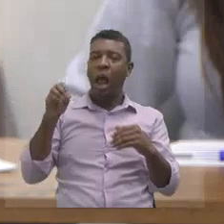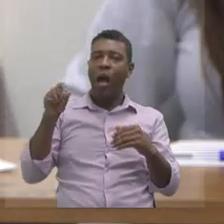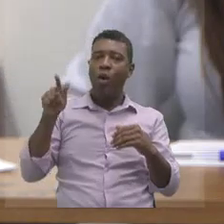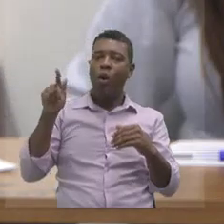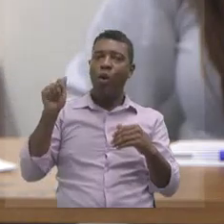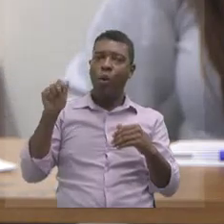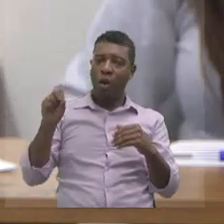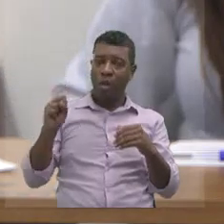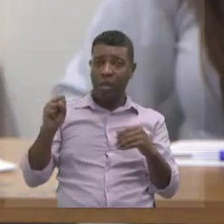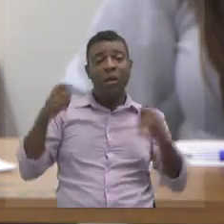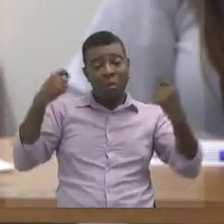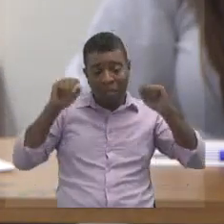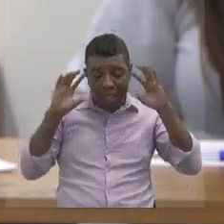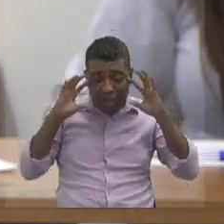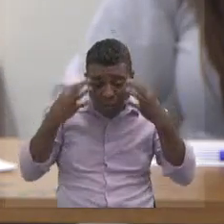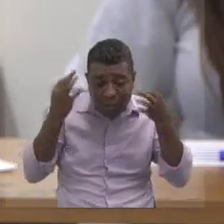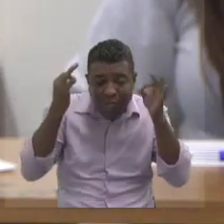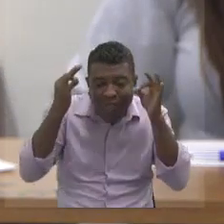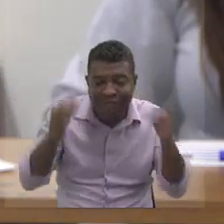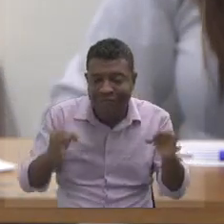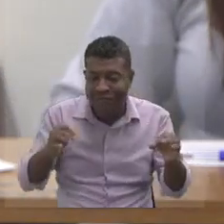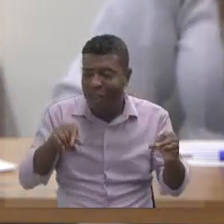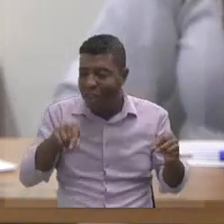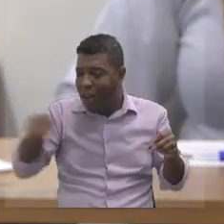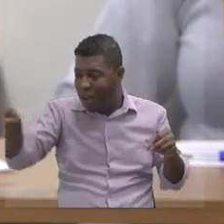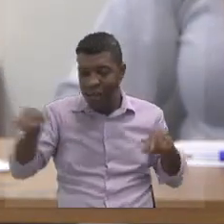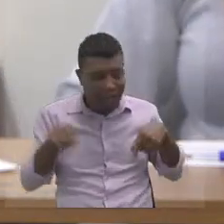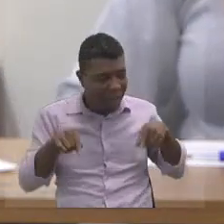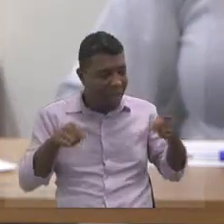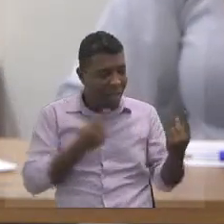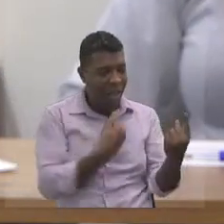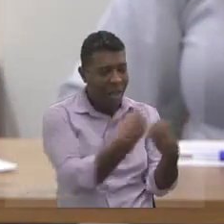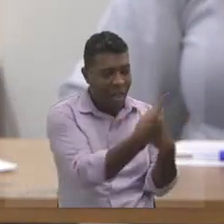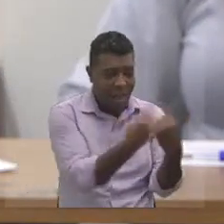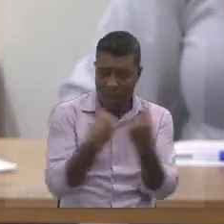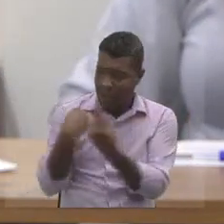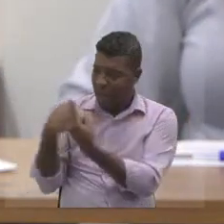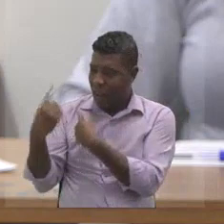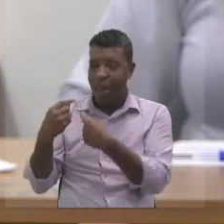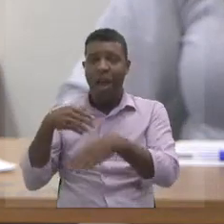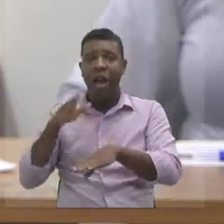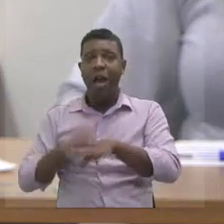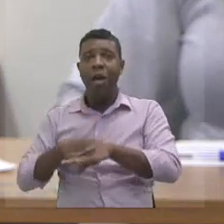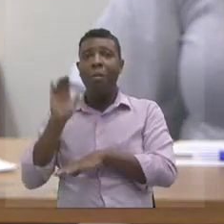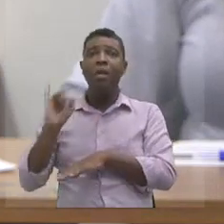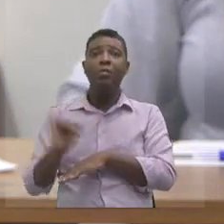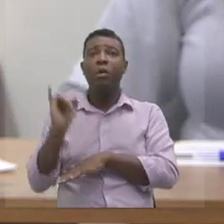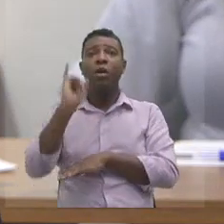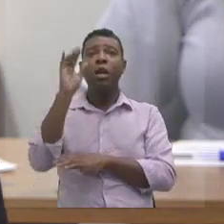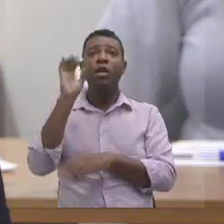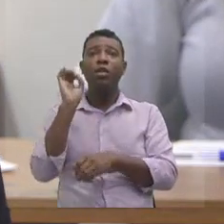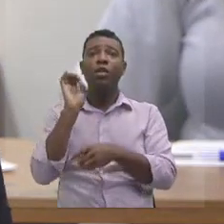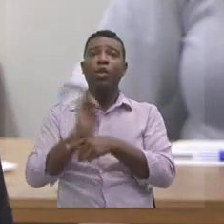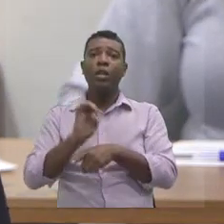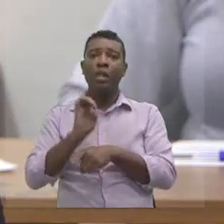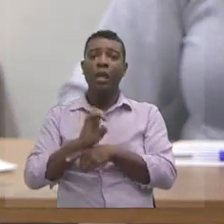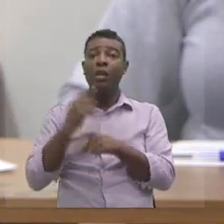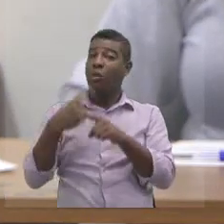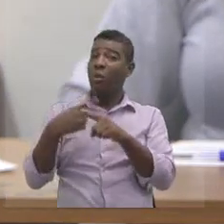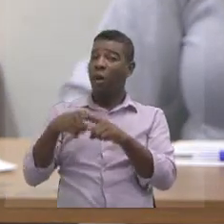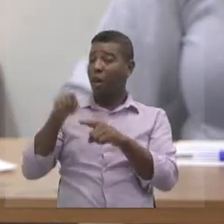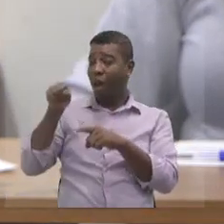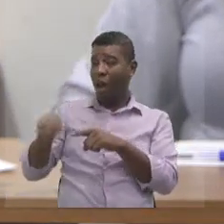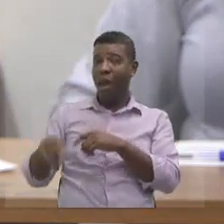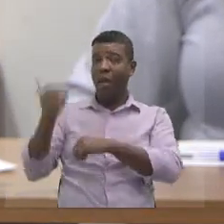solução efetiva para essas duas vias de ligação que eu diria ser as mais importantes do estado uma vez que o aeroporto de Confins